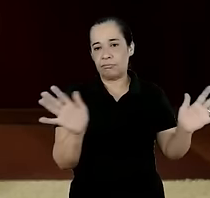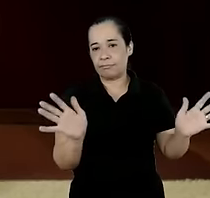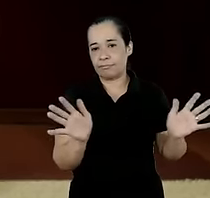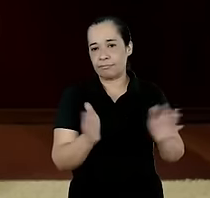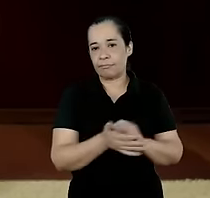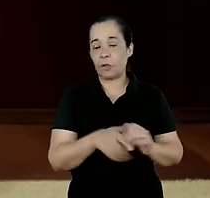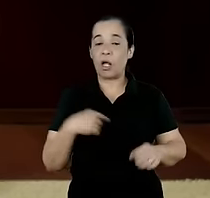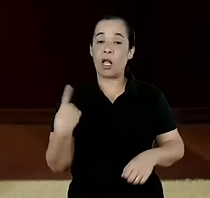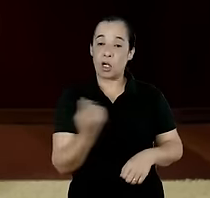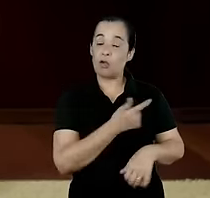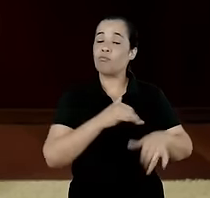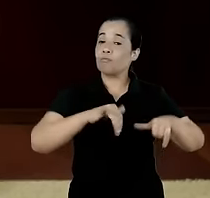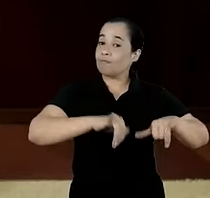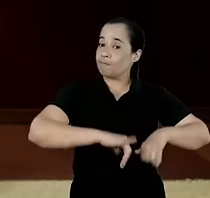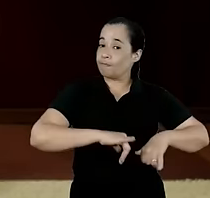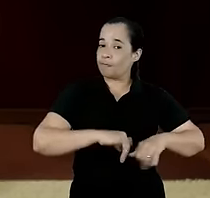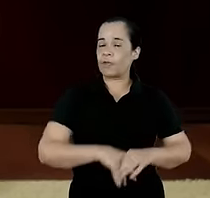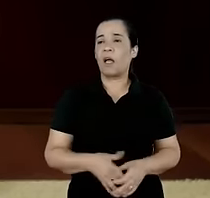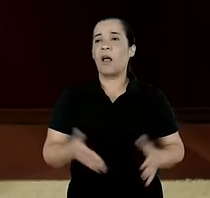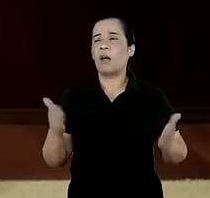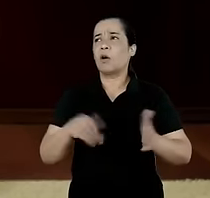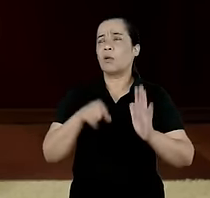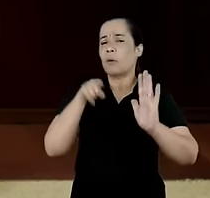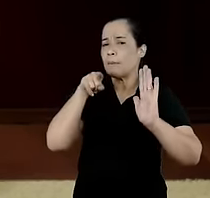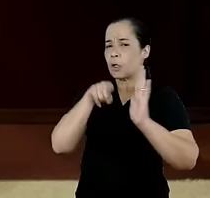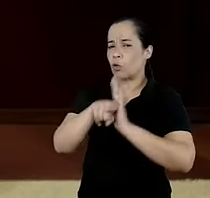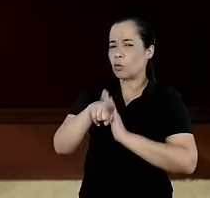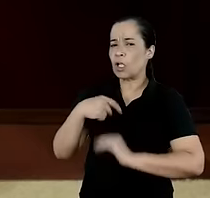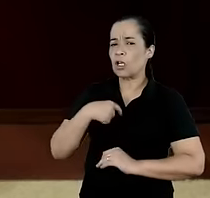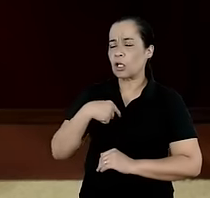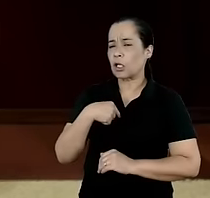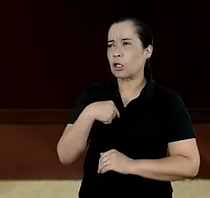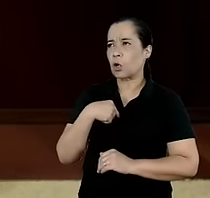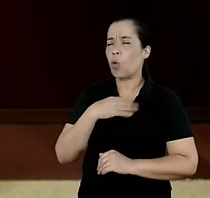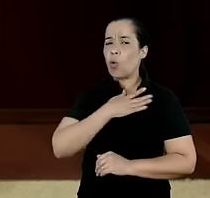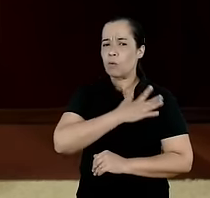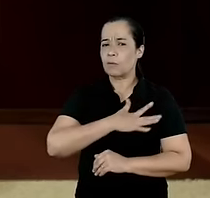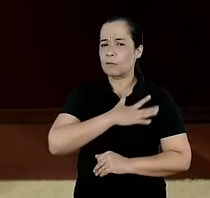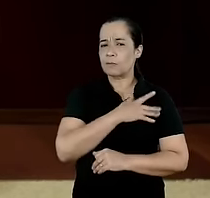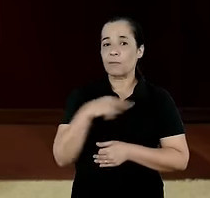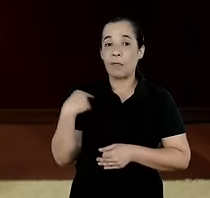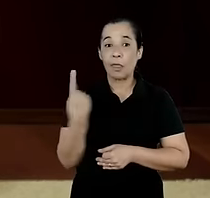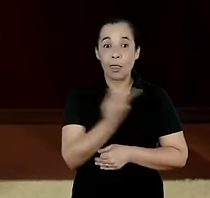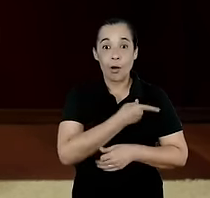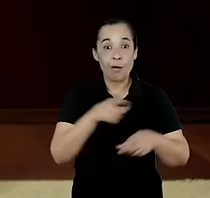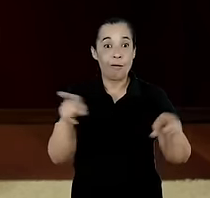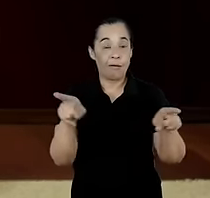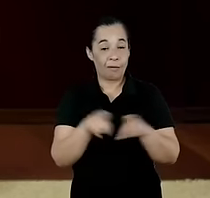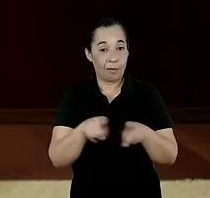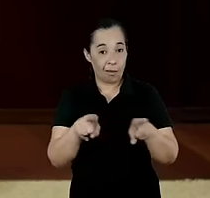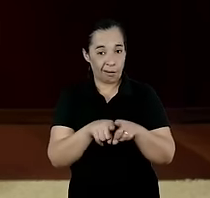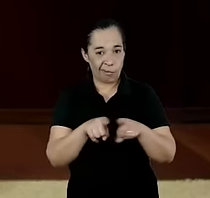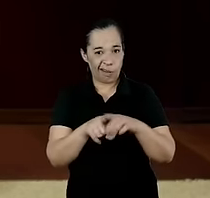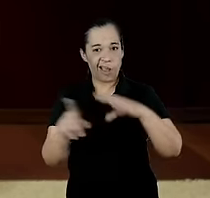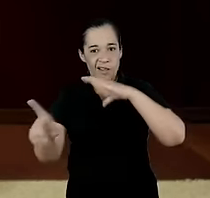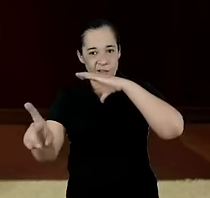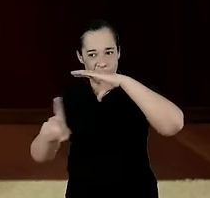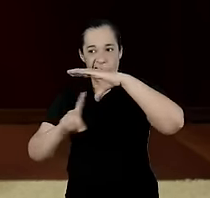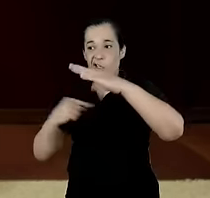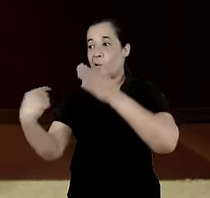ex E aí uma pergunta que eu achei interessante que a gente também recebe dos nossos clientes né que é sobre